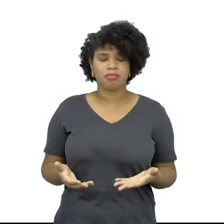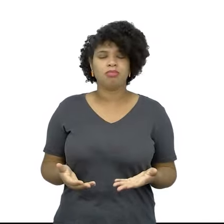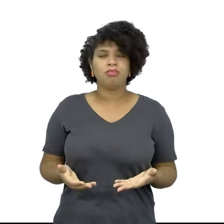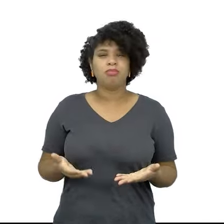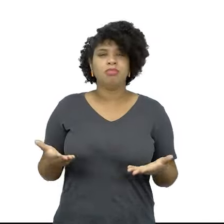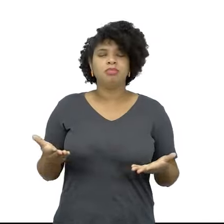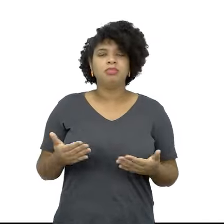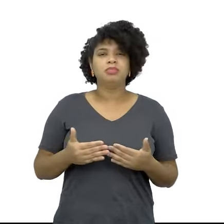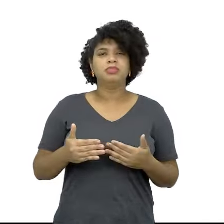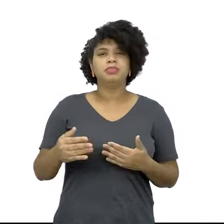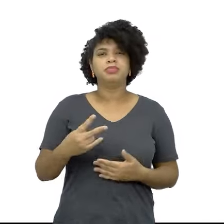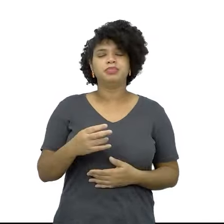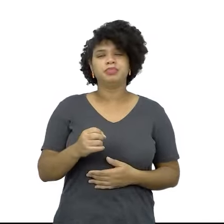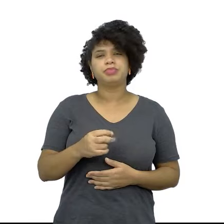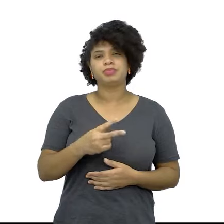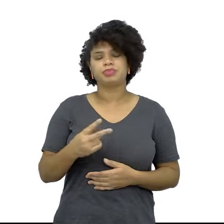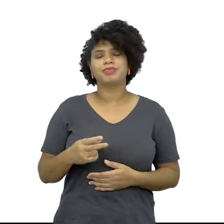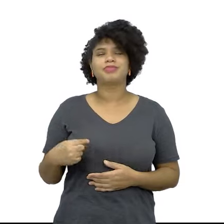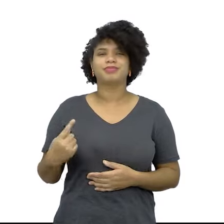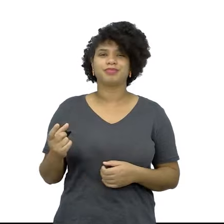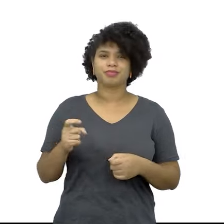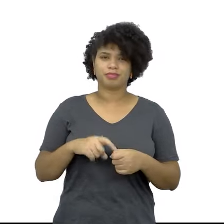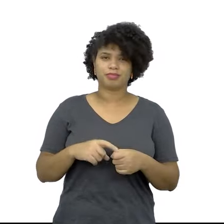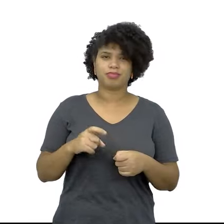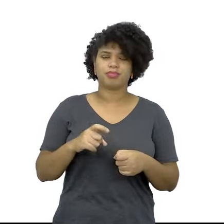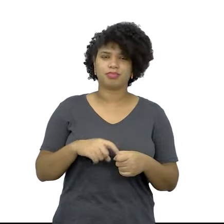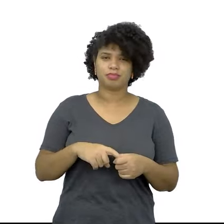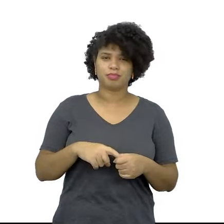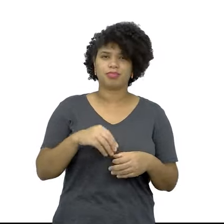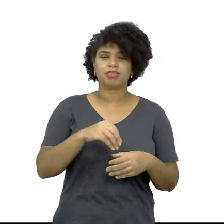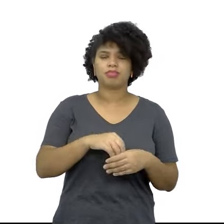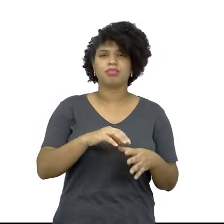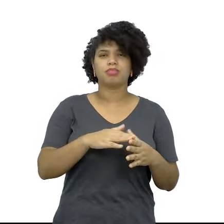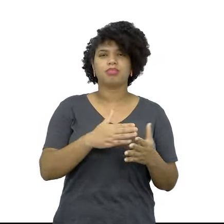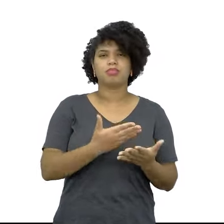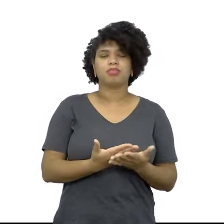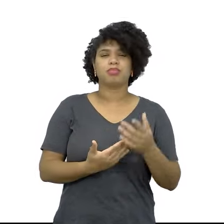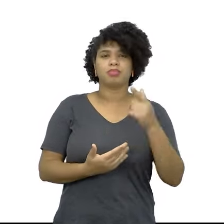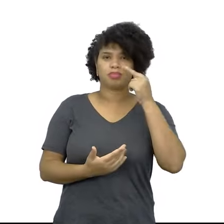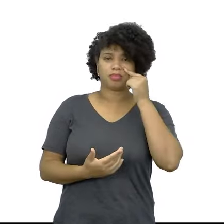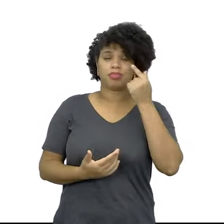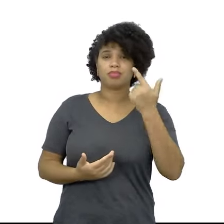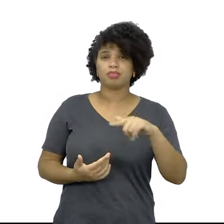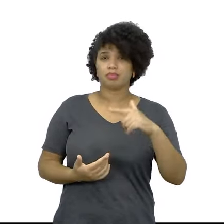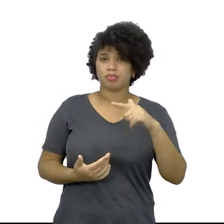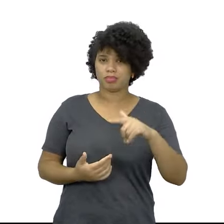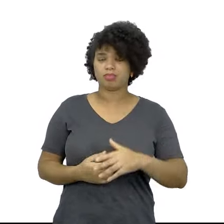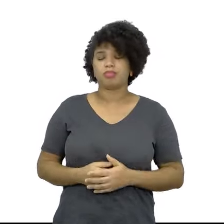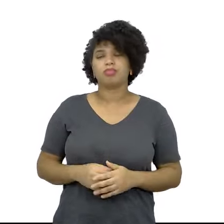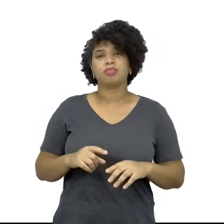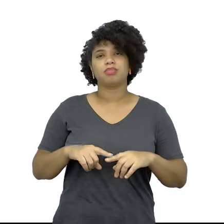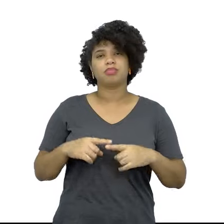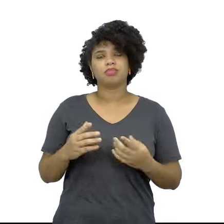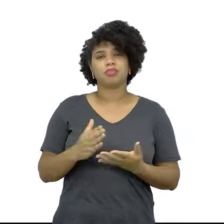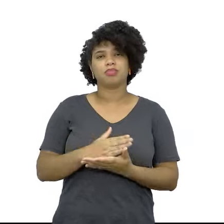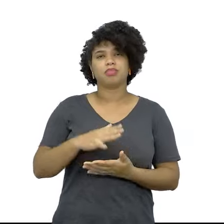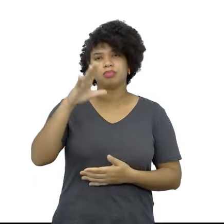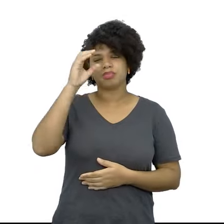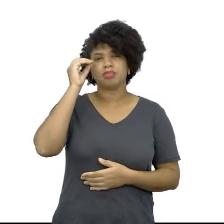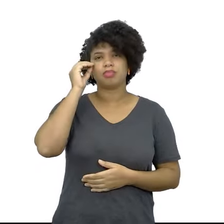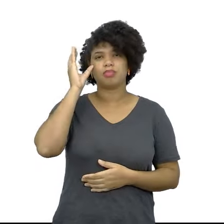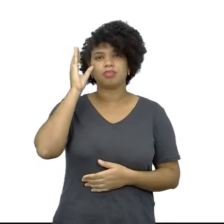agora em 2022 nós estamos de volta com o trabalho presencial, porém, muitas aprendizagens